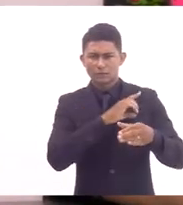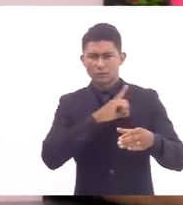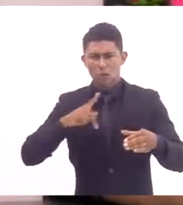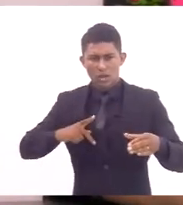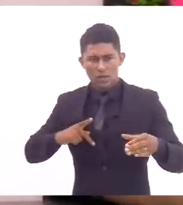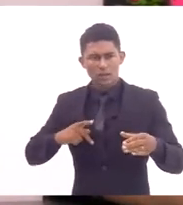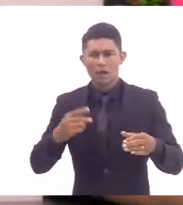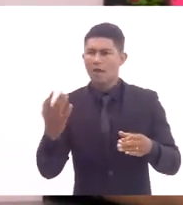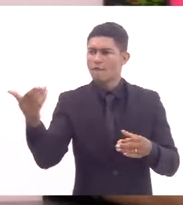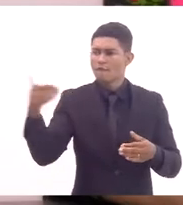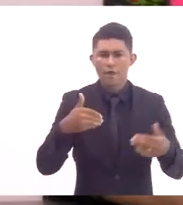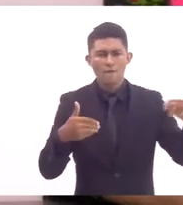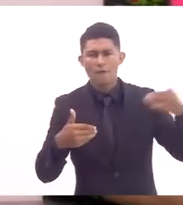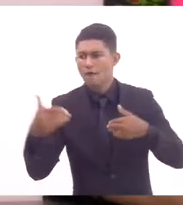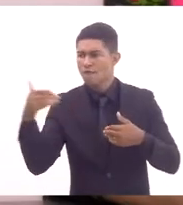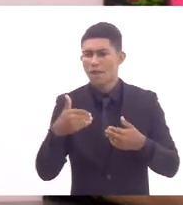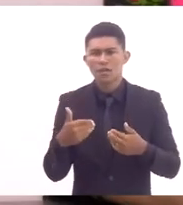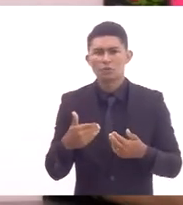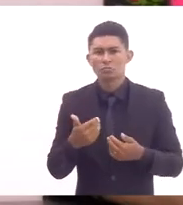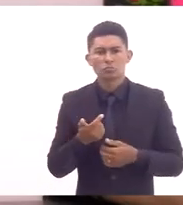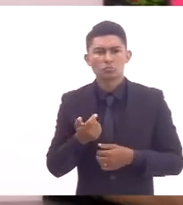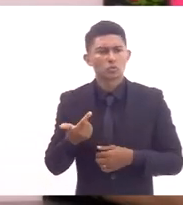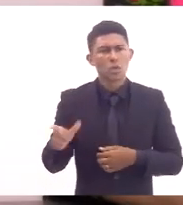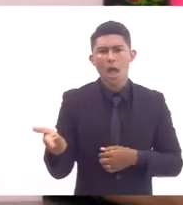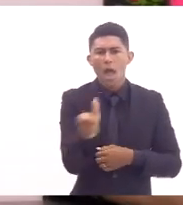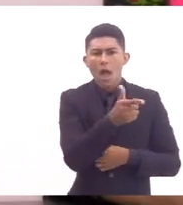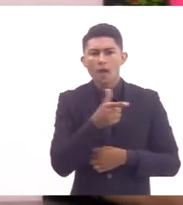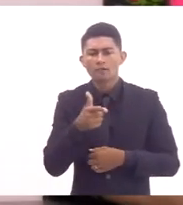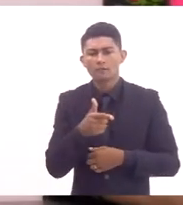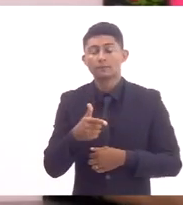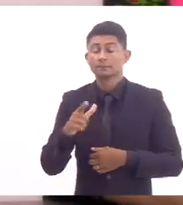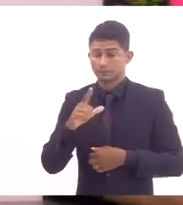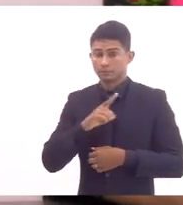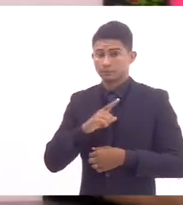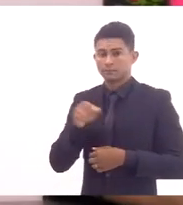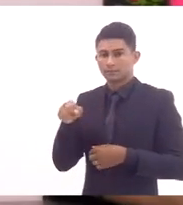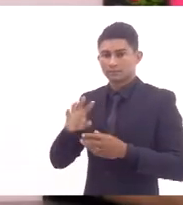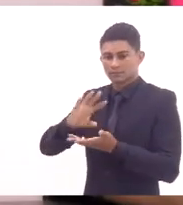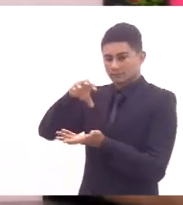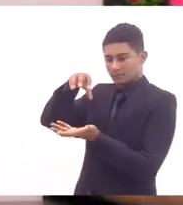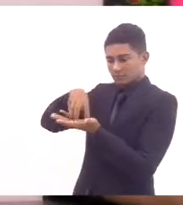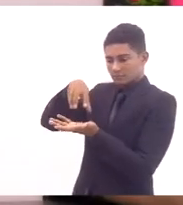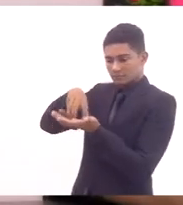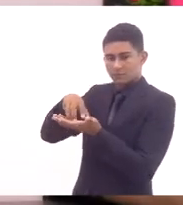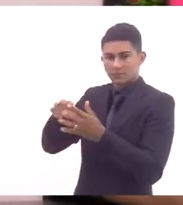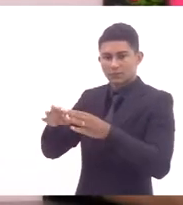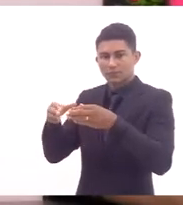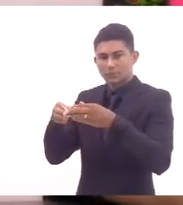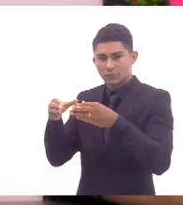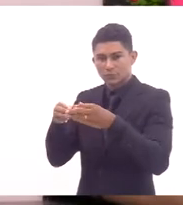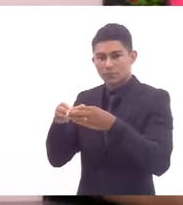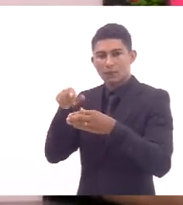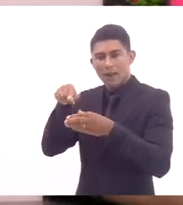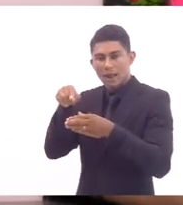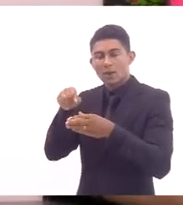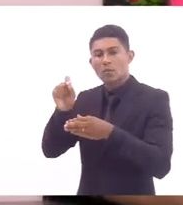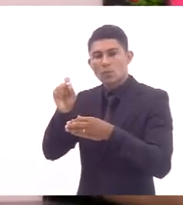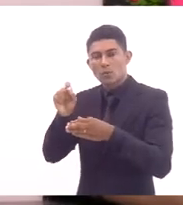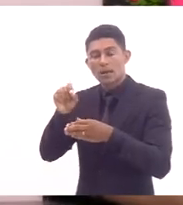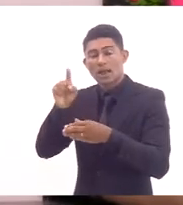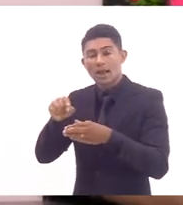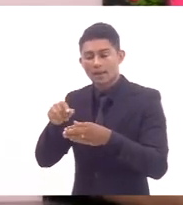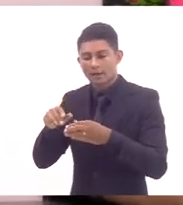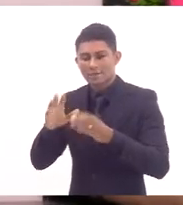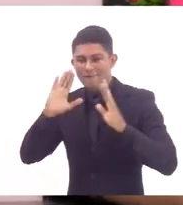eu posso afirmar que eu não tem que é o núcleo de atendimento é o núcleo especializado de atendimento a Mulheres vítimas de